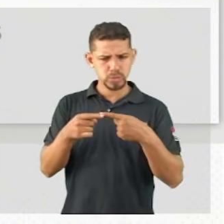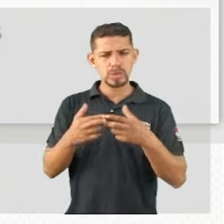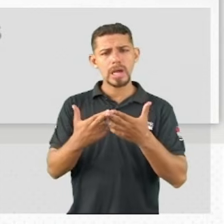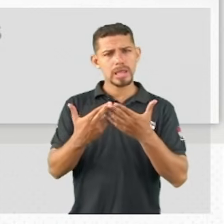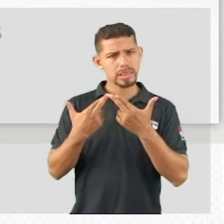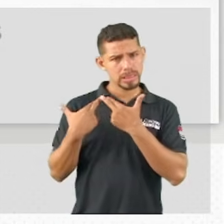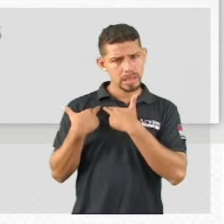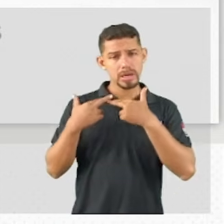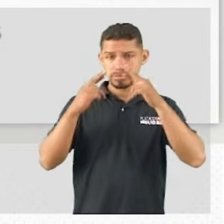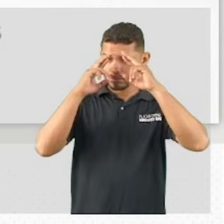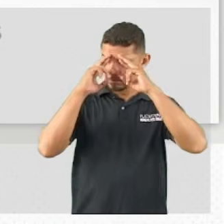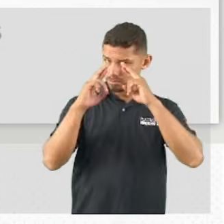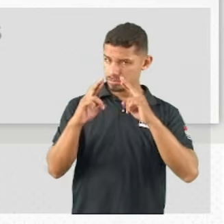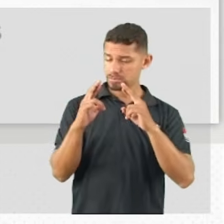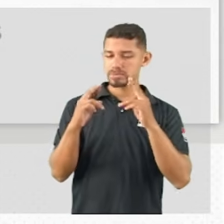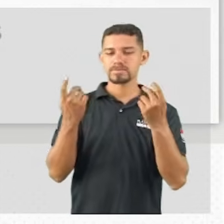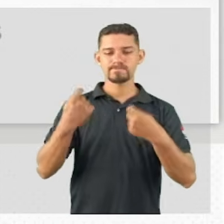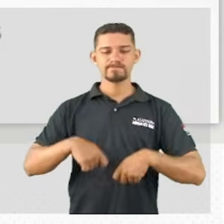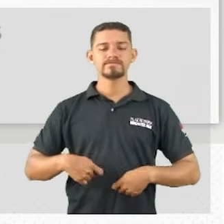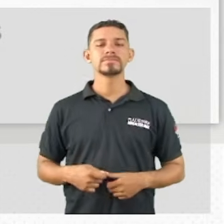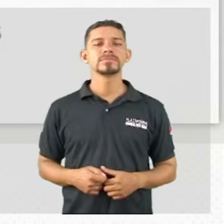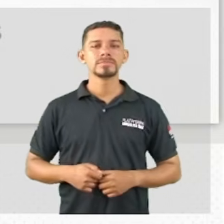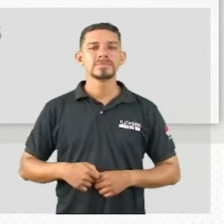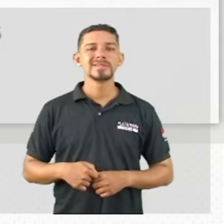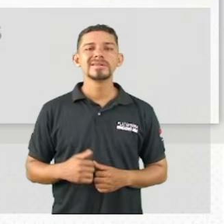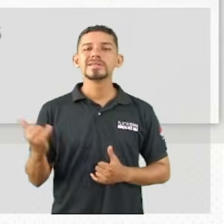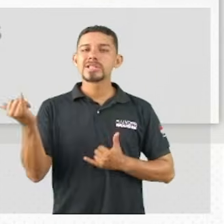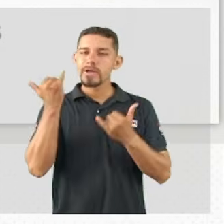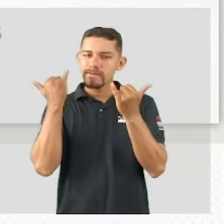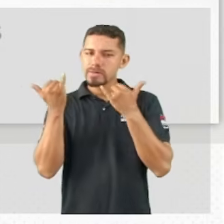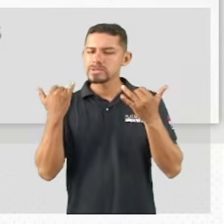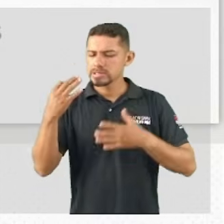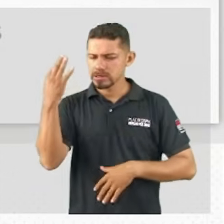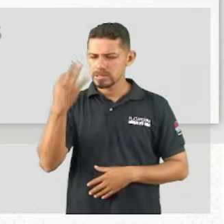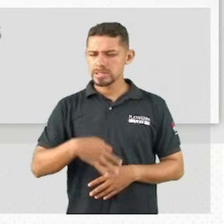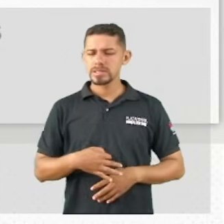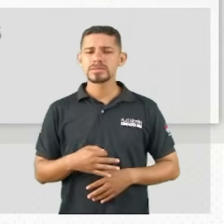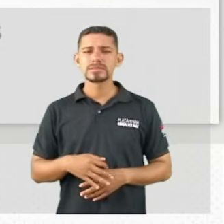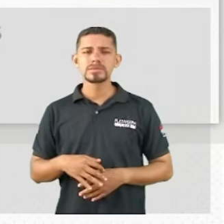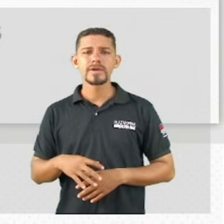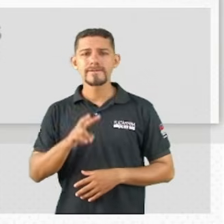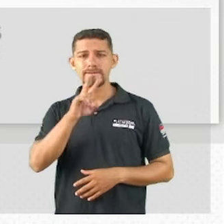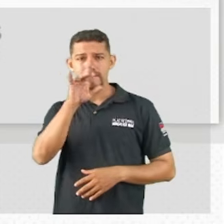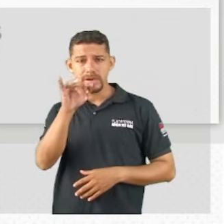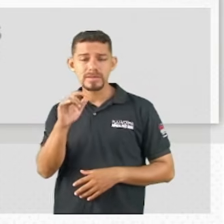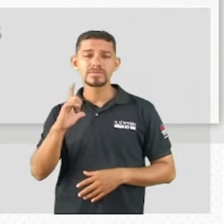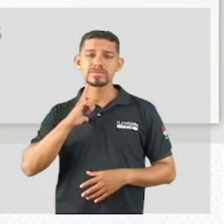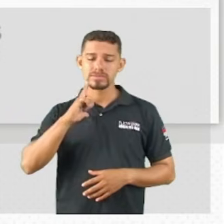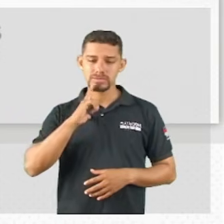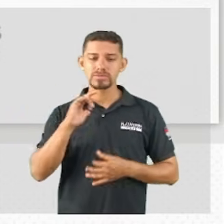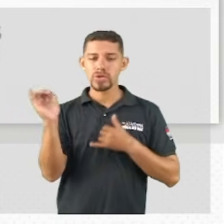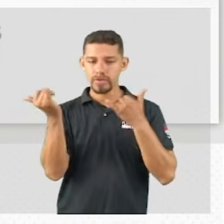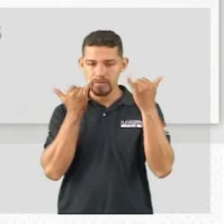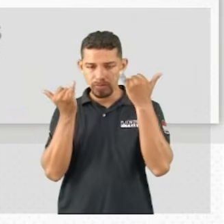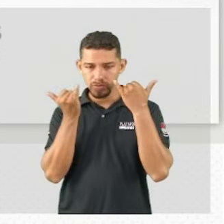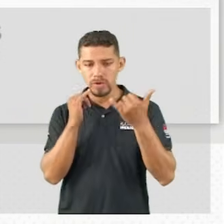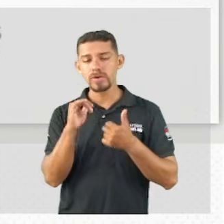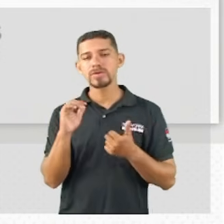que quem está assistindo esse debate tenha informações concretas, reais e informações que vão